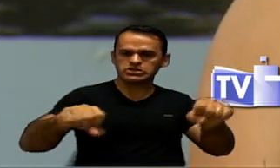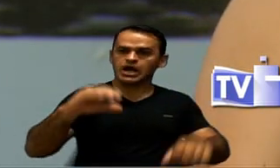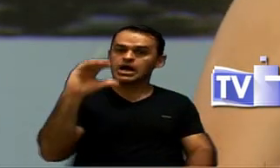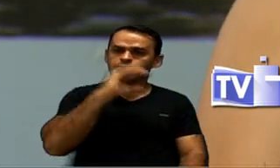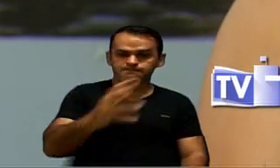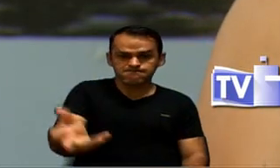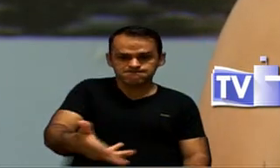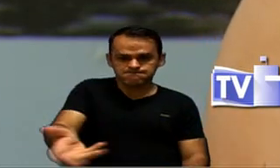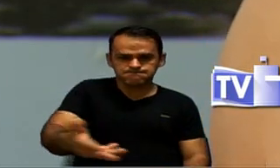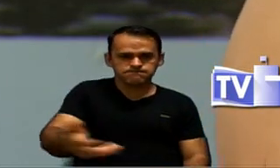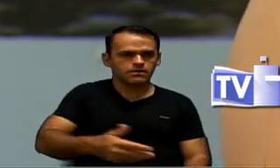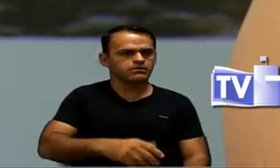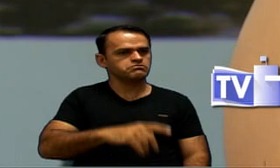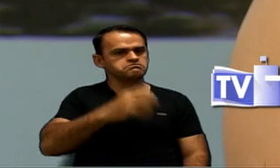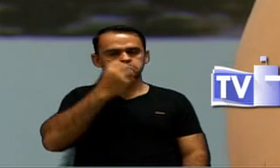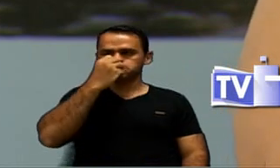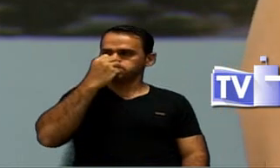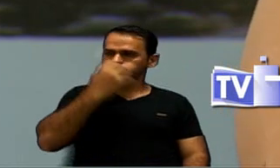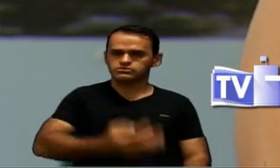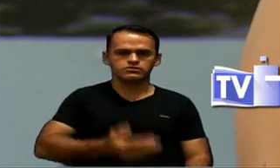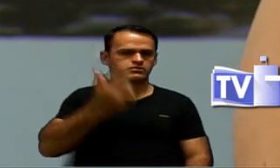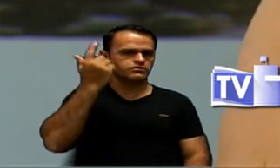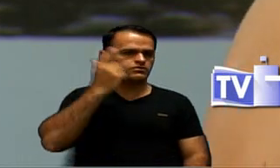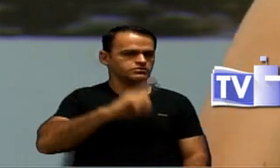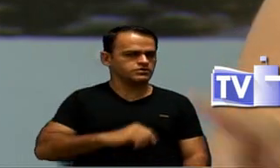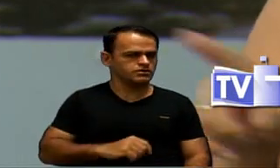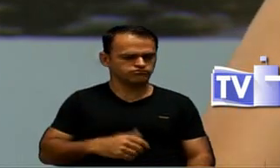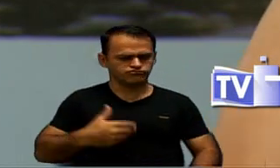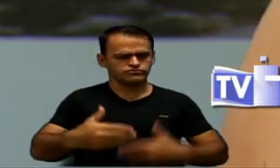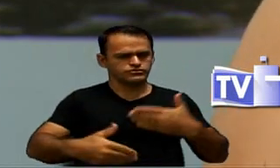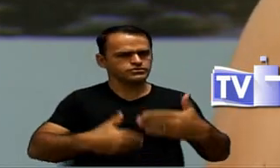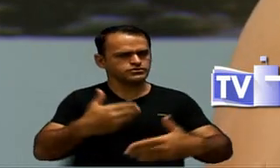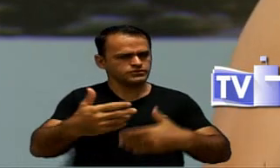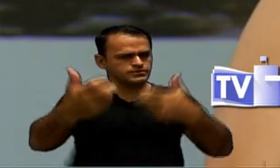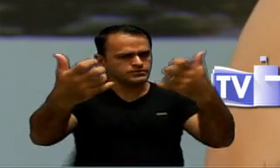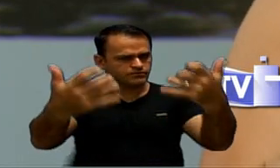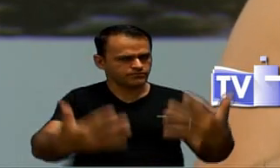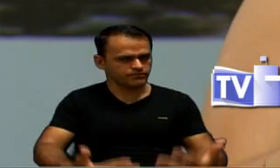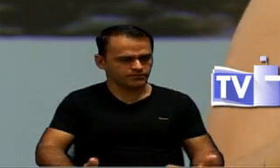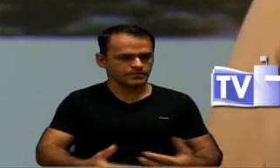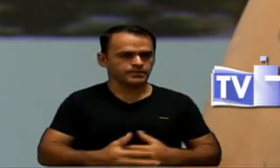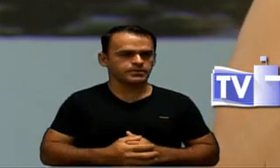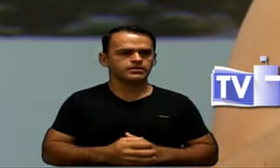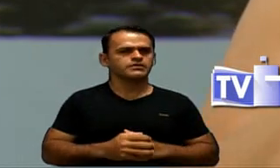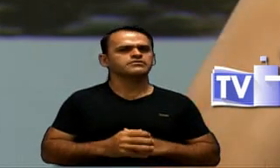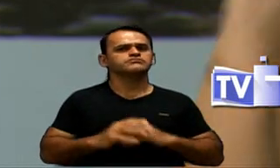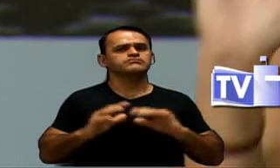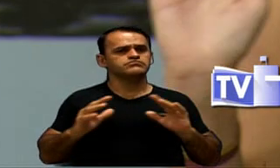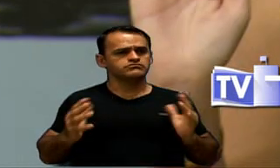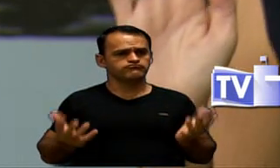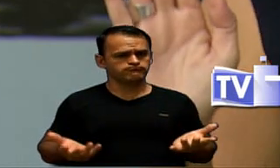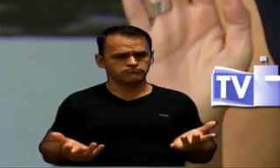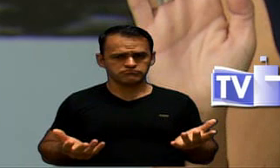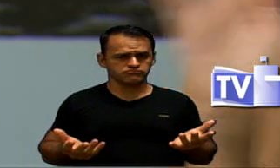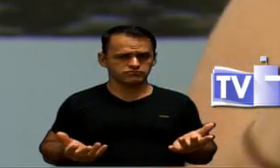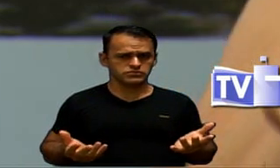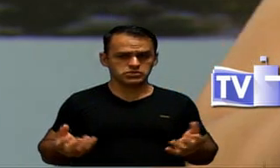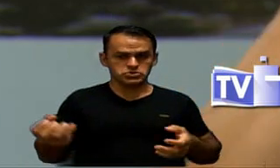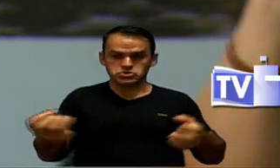rápido. E tem dado muito certo. Depois, aqui, só no fim, eu vou falar alguns dados para vocês verem. Isso não é